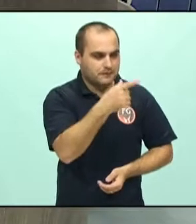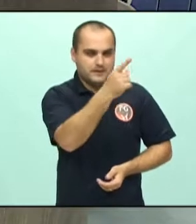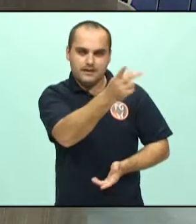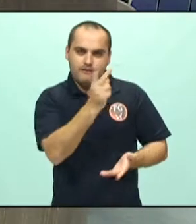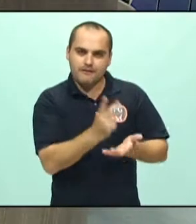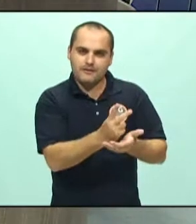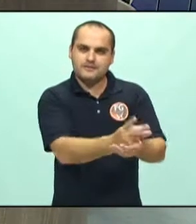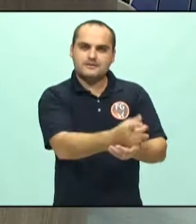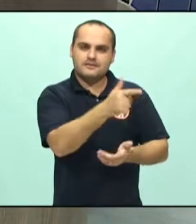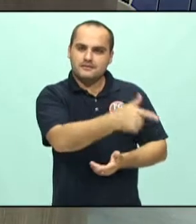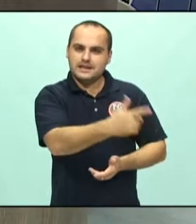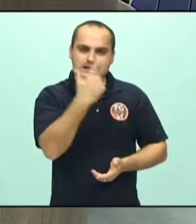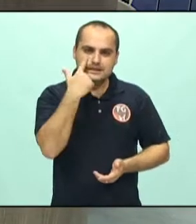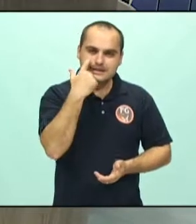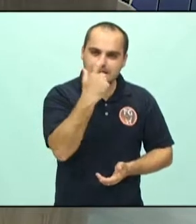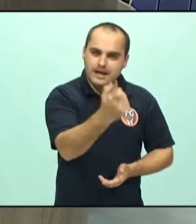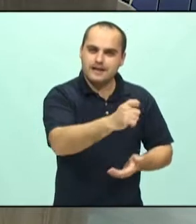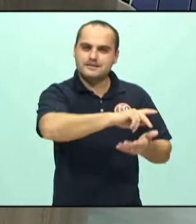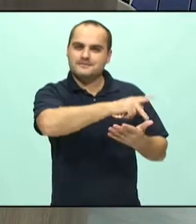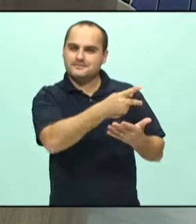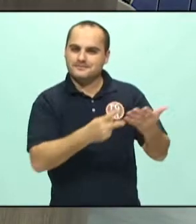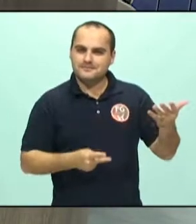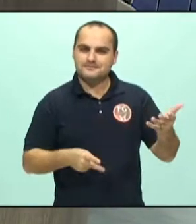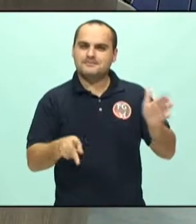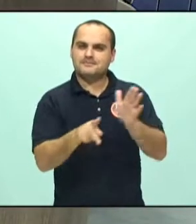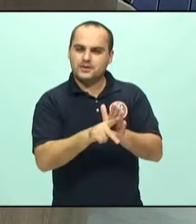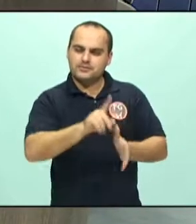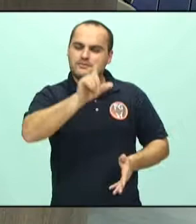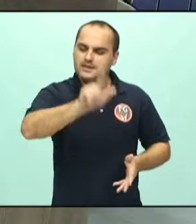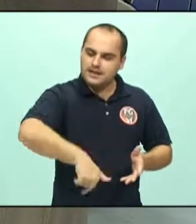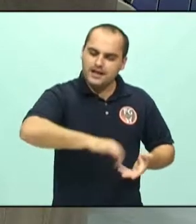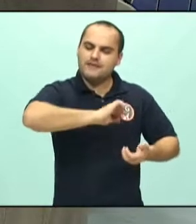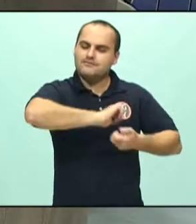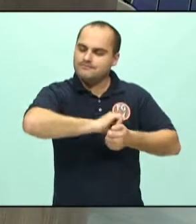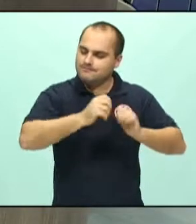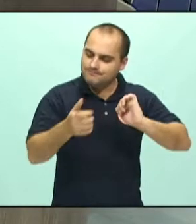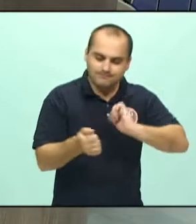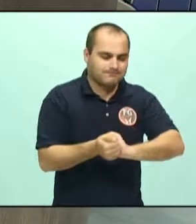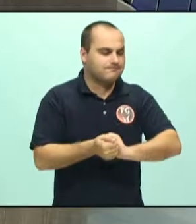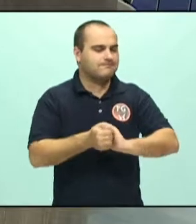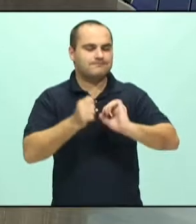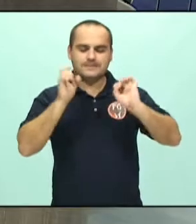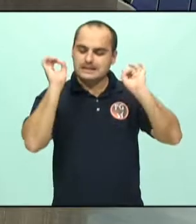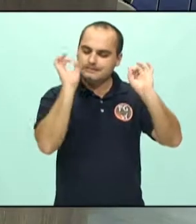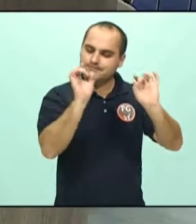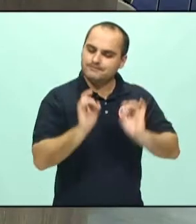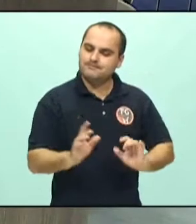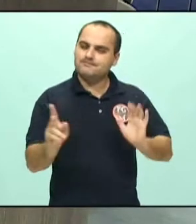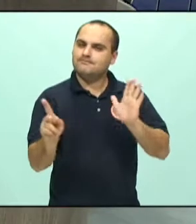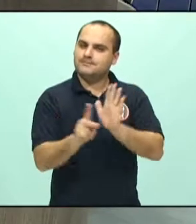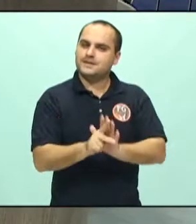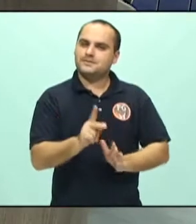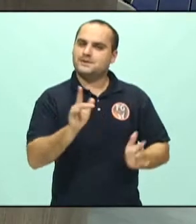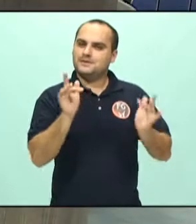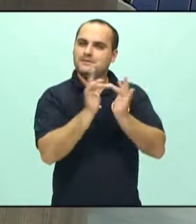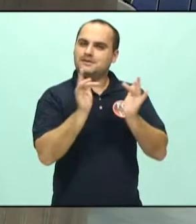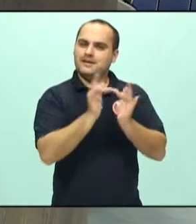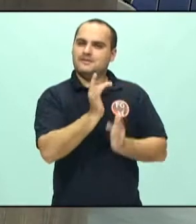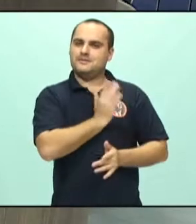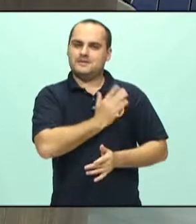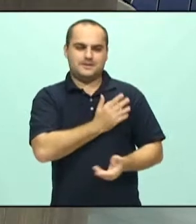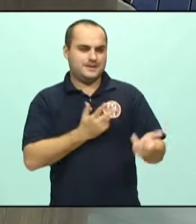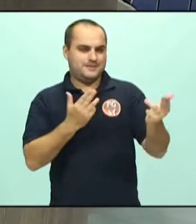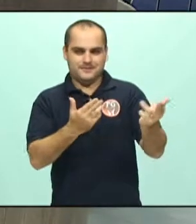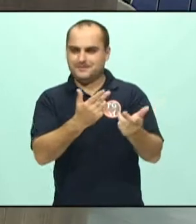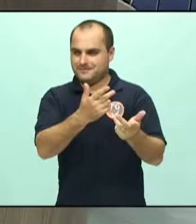com esse interesse pela poesia, que é uma das artes mais... que tocam a alma, como as outras também, não